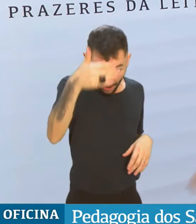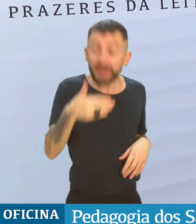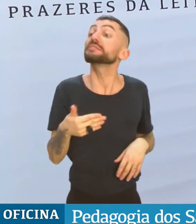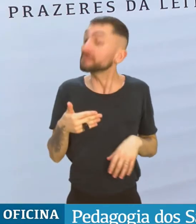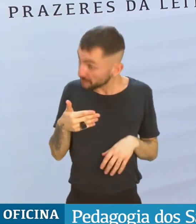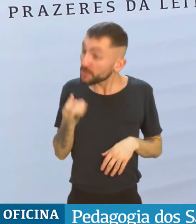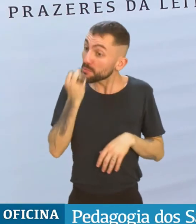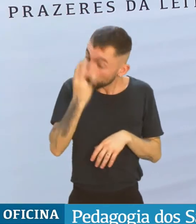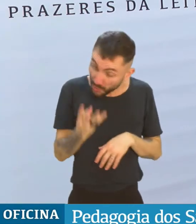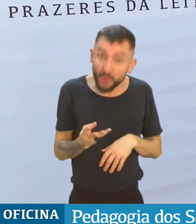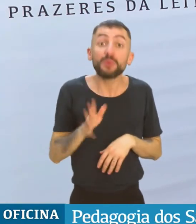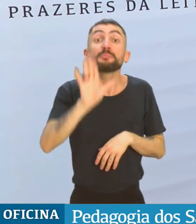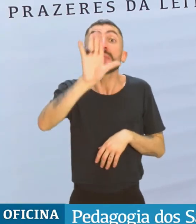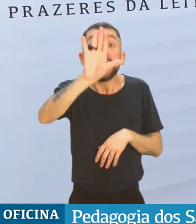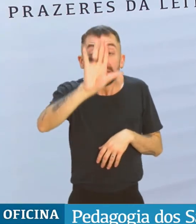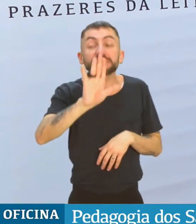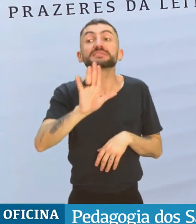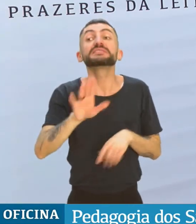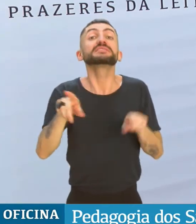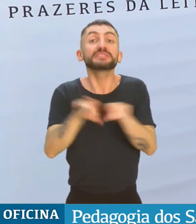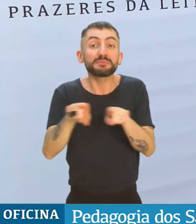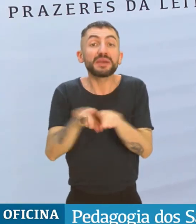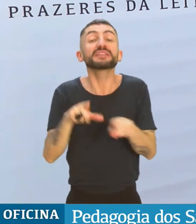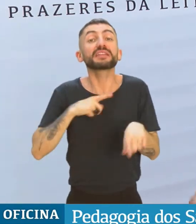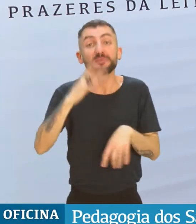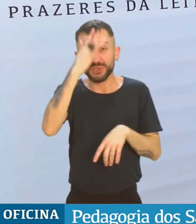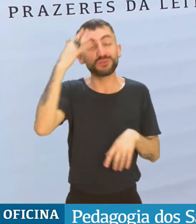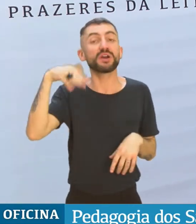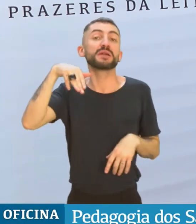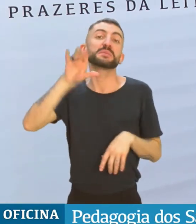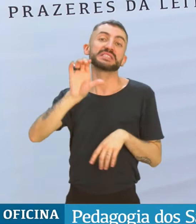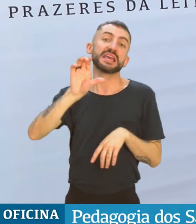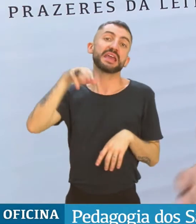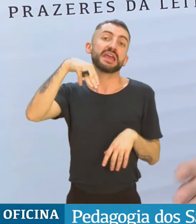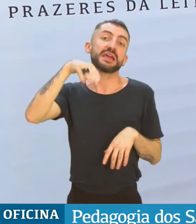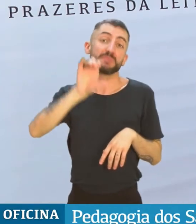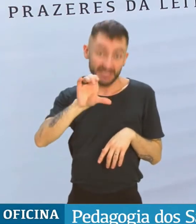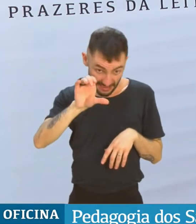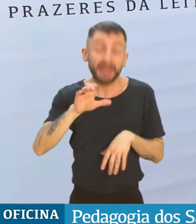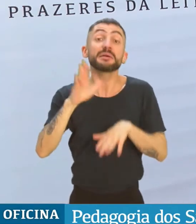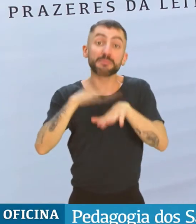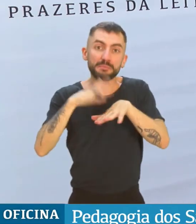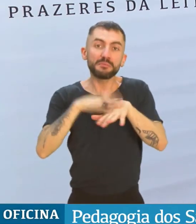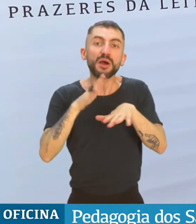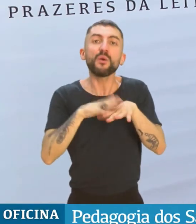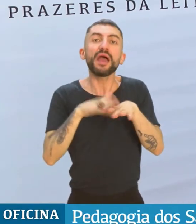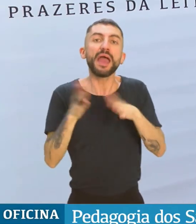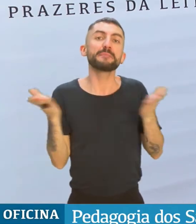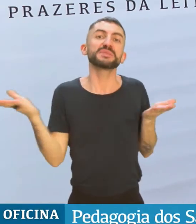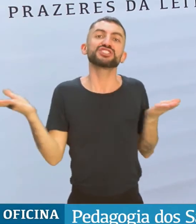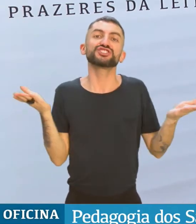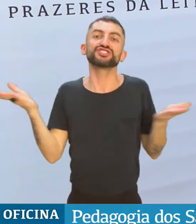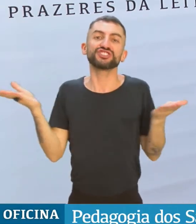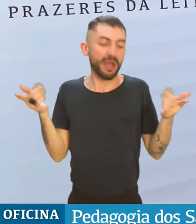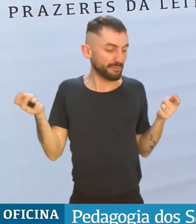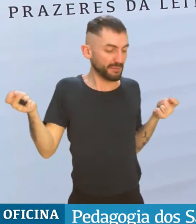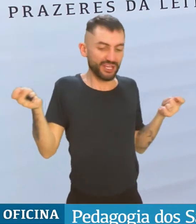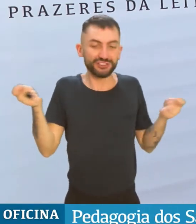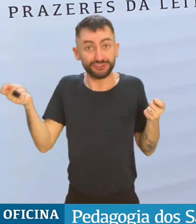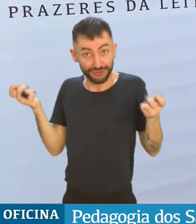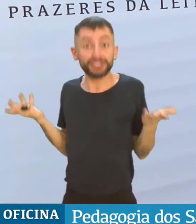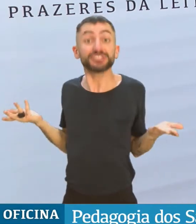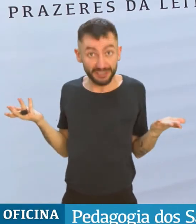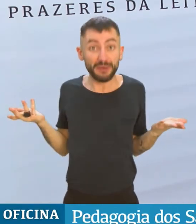recitar, e aí você tem esse apresentador que ele vai ajudar a mediar a atividade. Tem